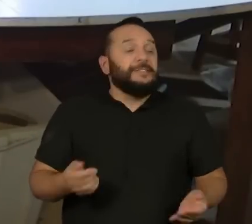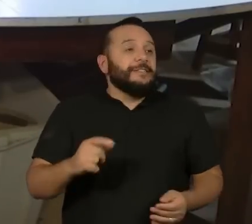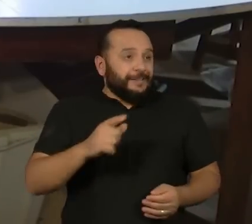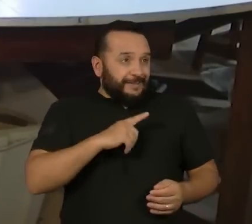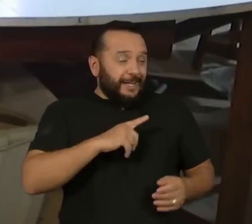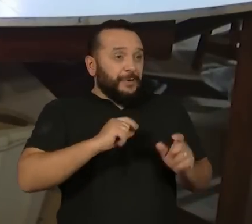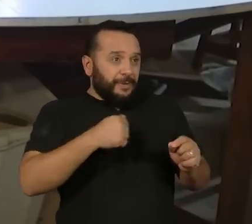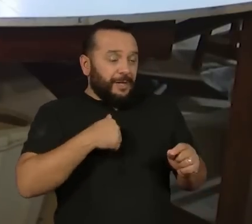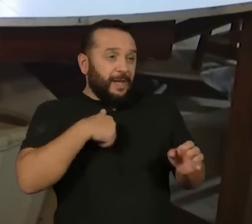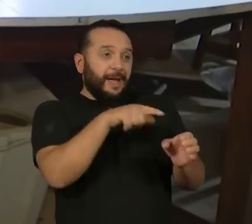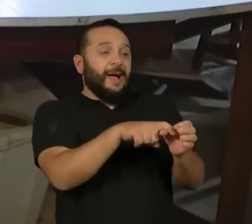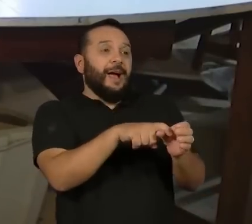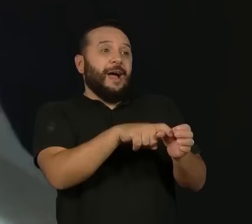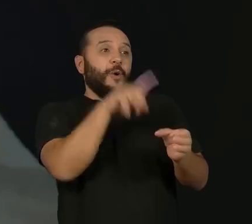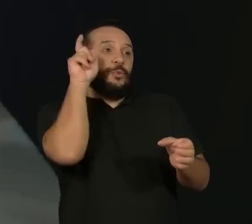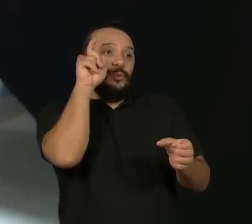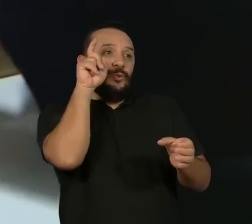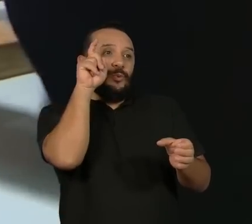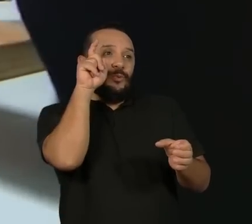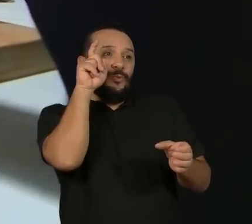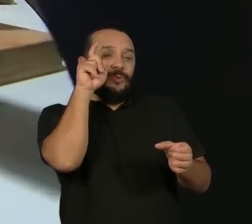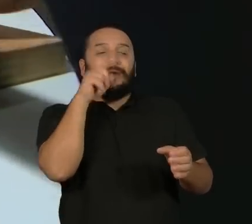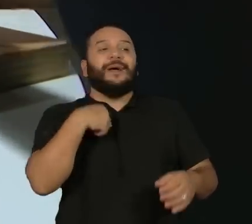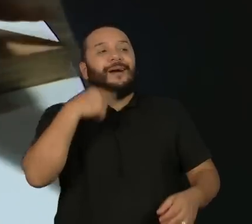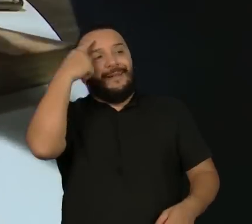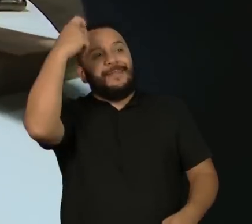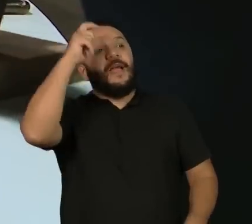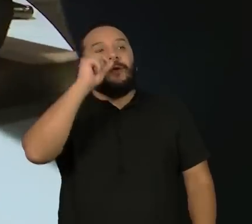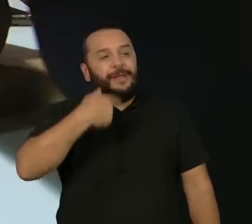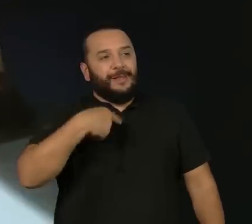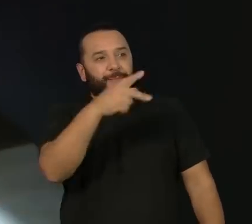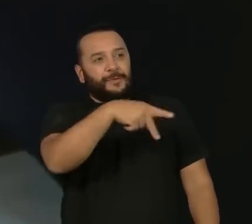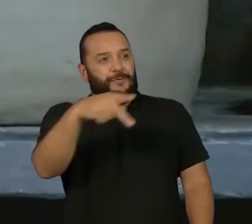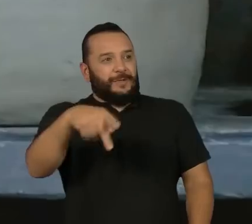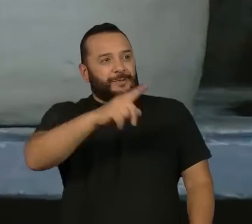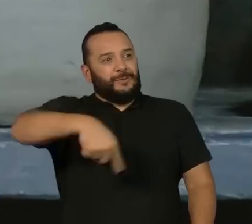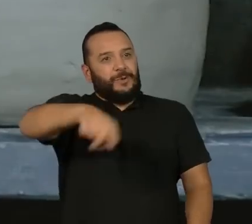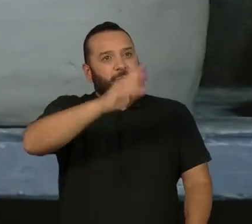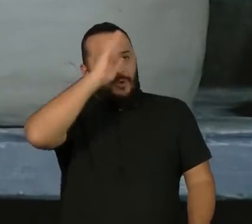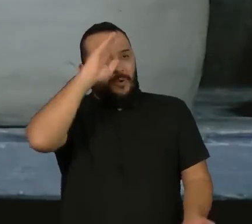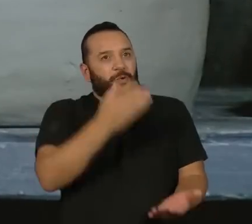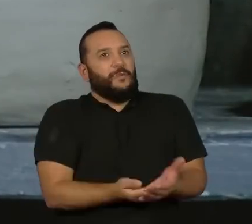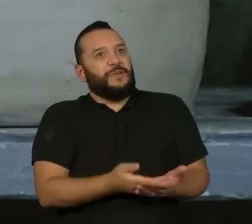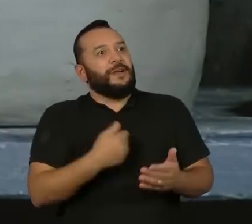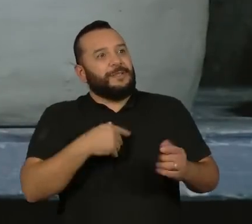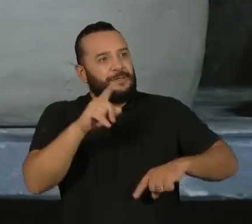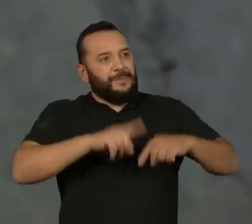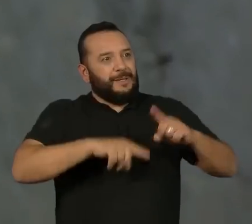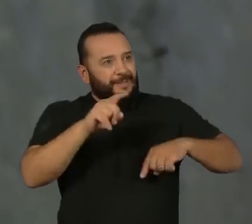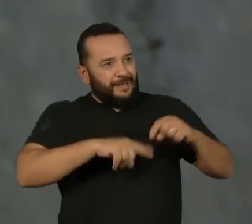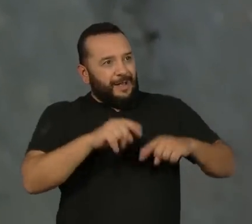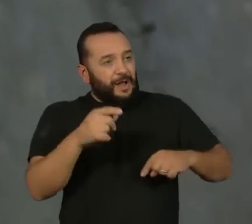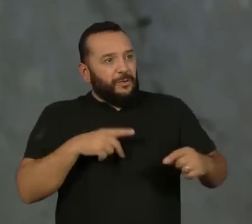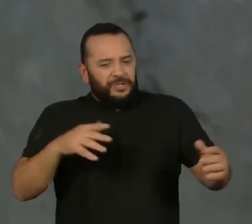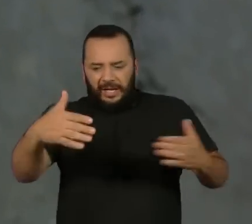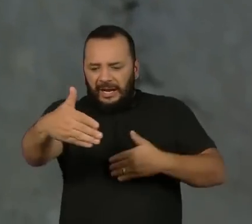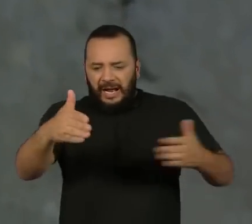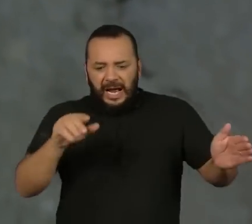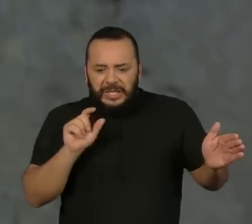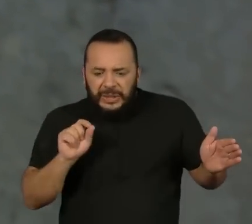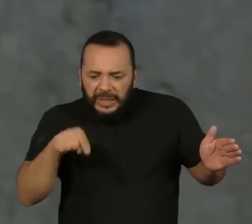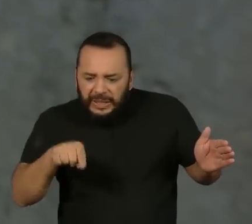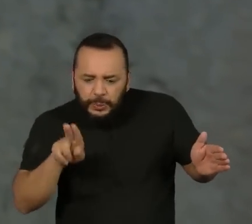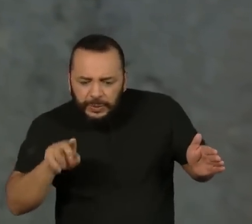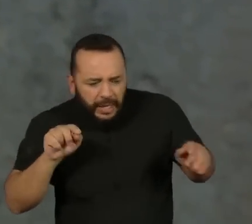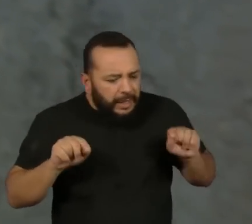Tecendo Autonomia. A ideia é que os professores possam ter confiança no material que eles recebem, porque muitas vezes eles não sabem